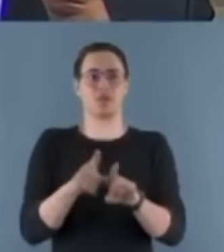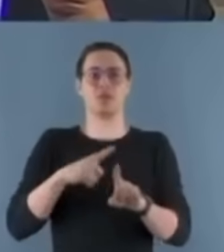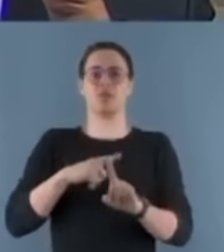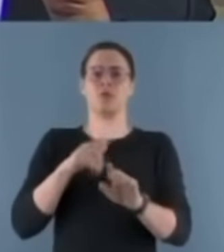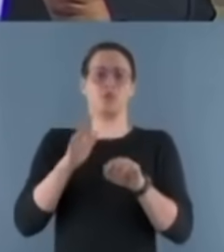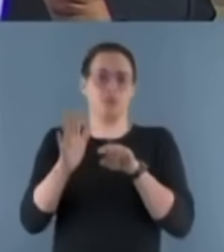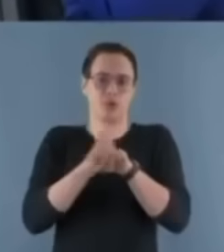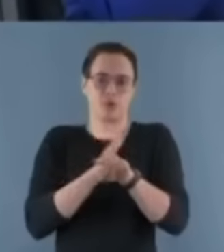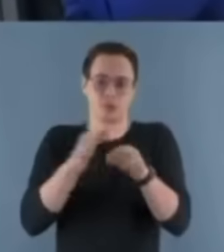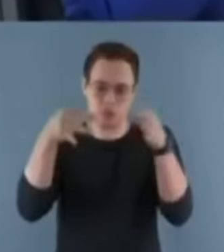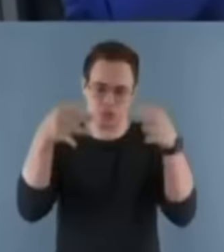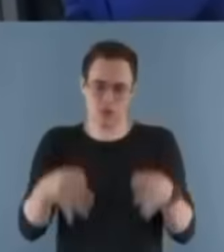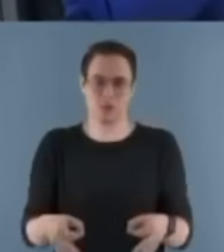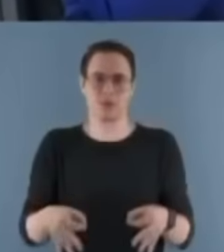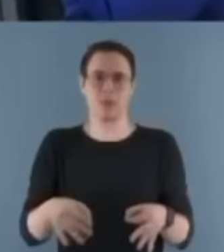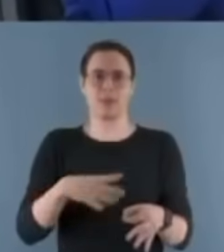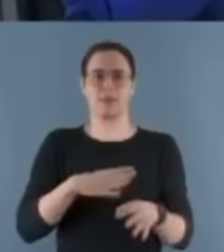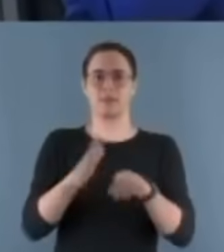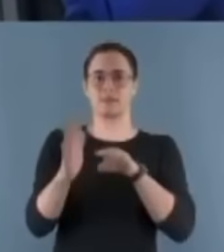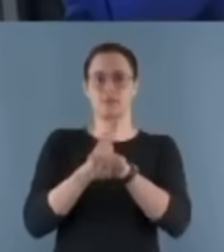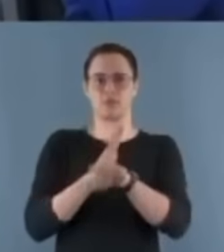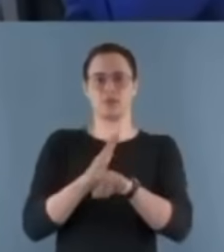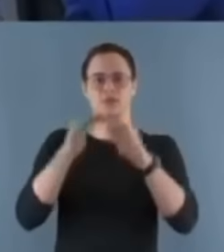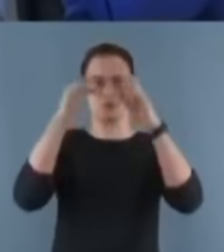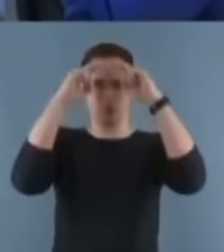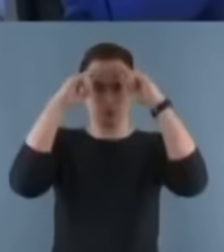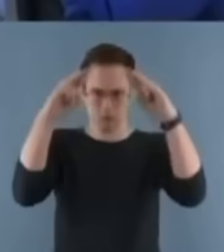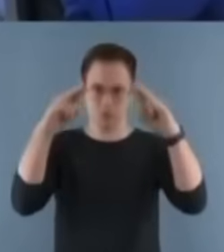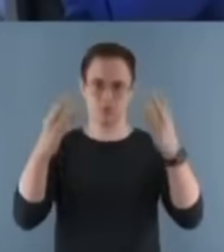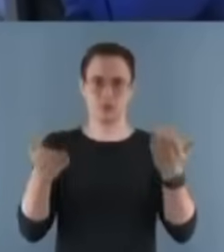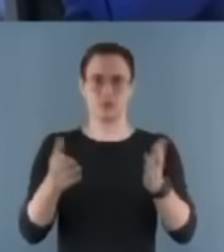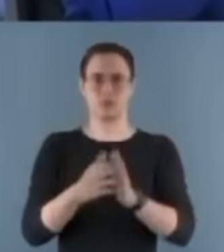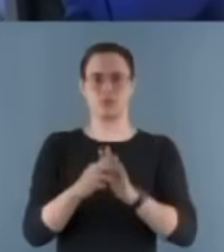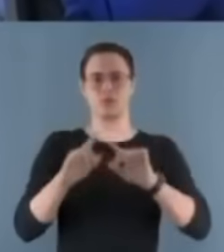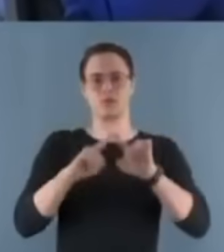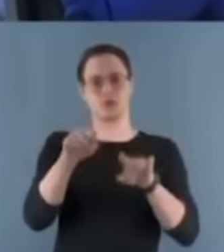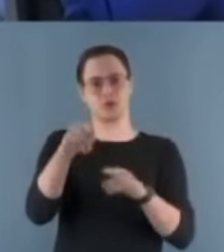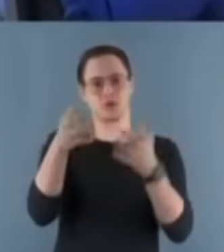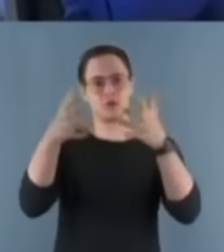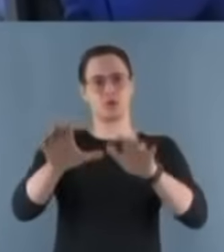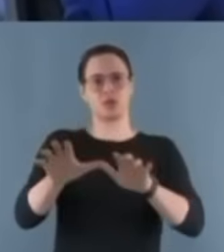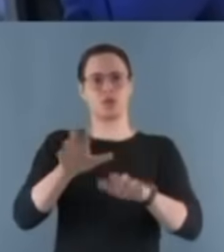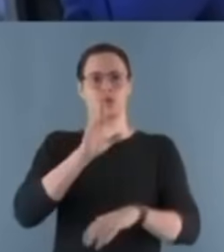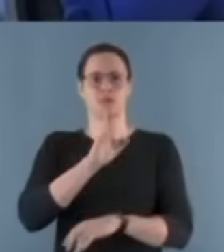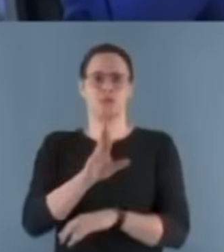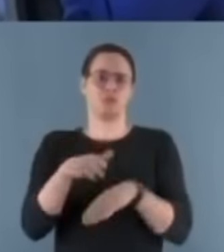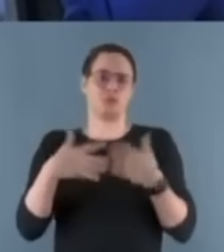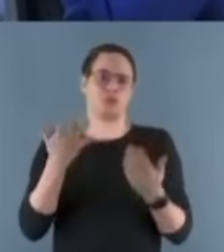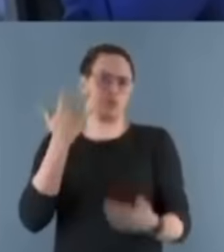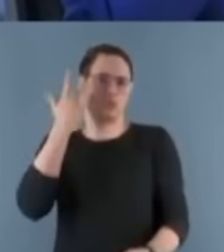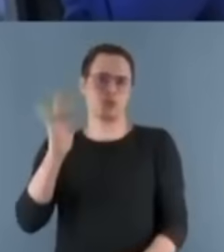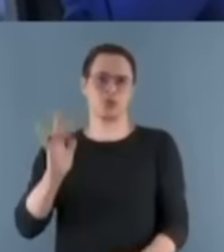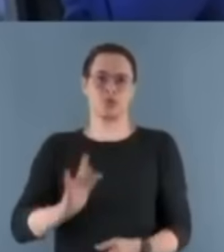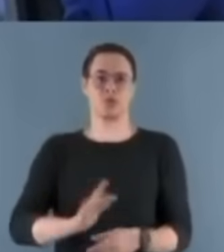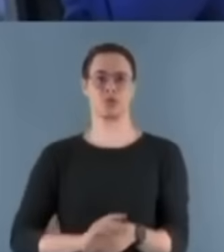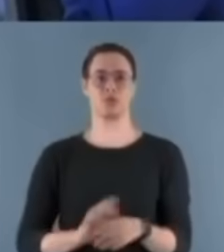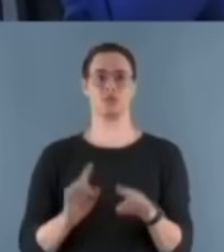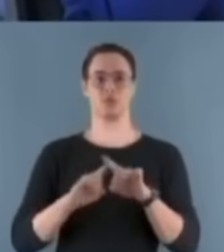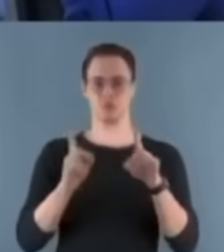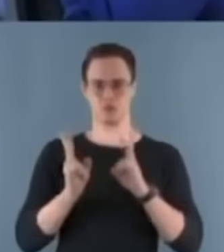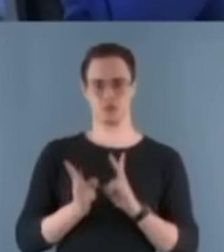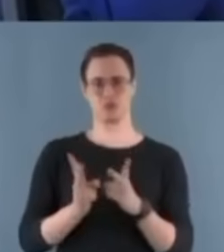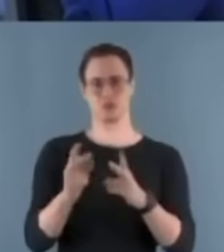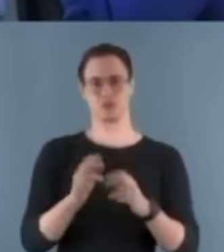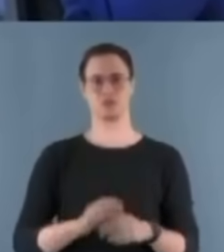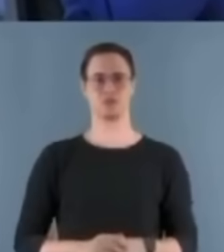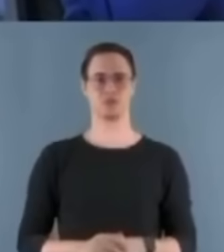aqui honestas, estou fazendo perguntas aqui respeitosas, e o senhor não quer responder por algum motivo. Eu não sei qual. Mas eu vou continuar perguntando.